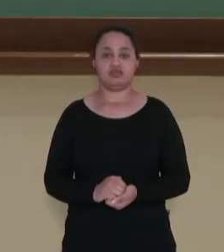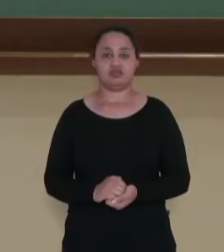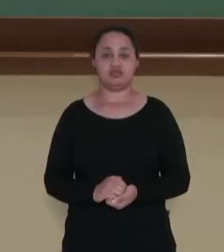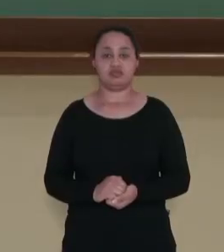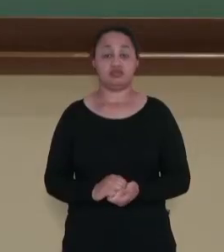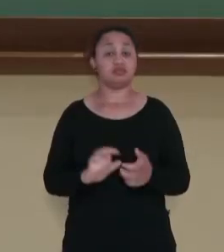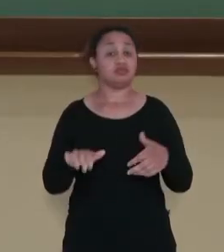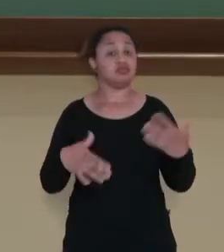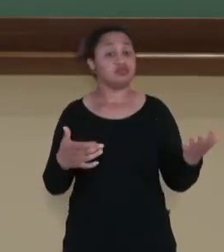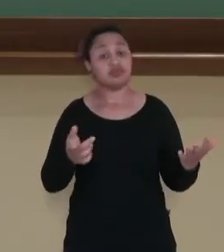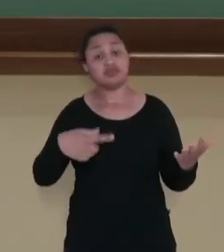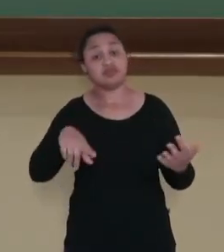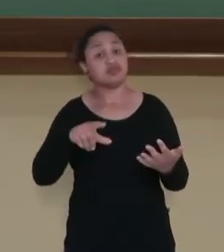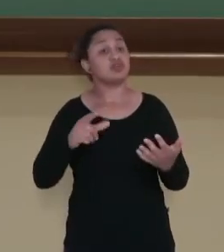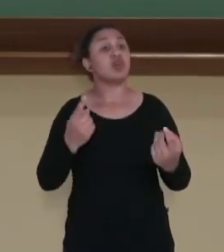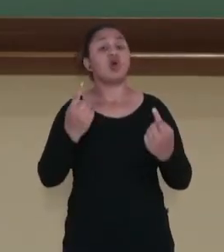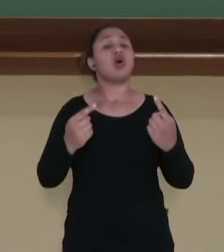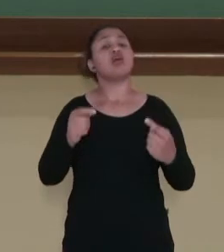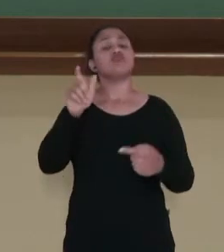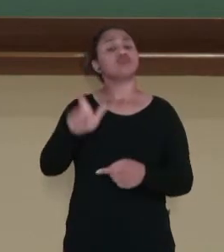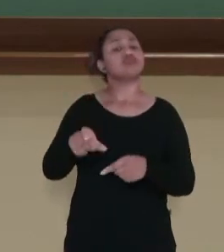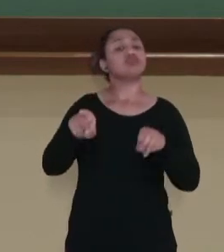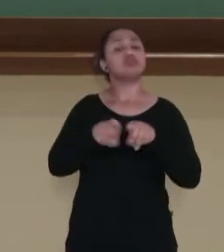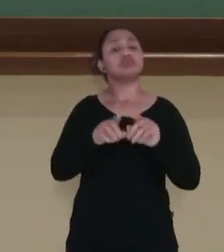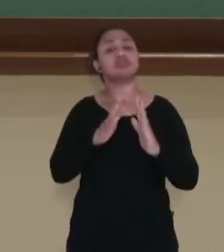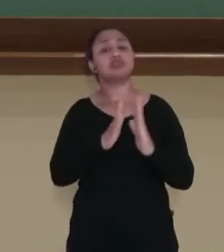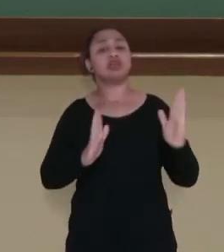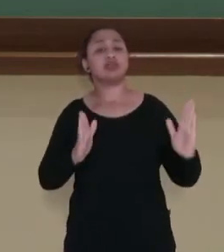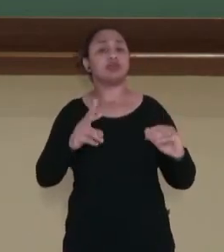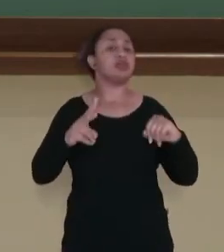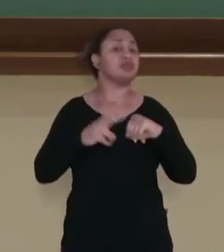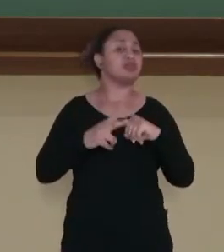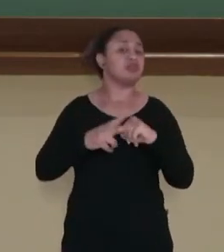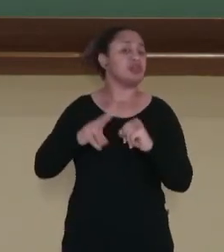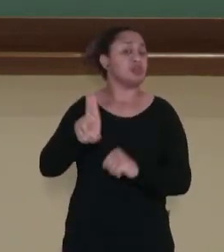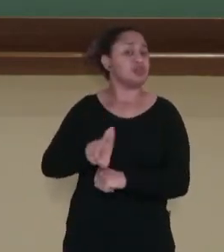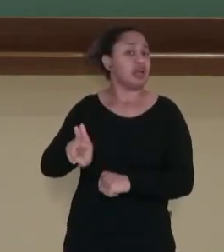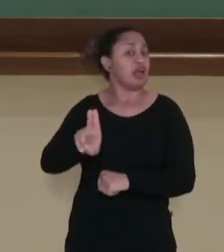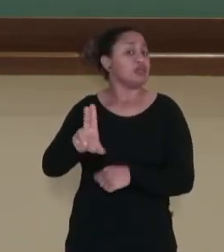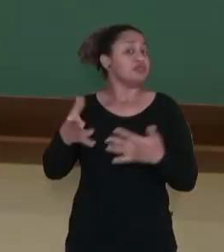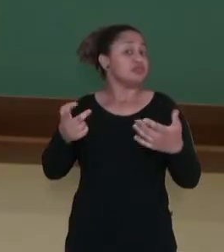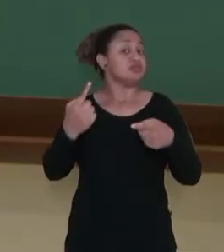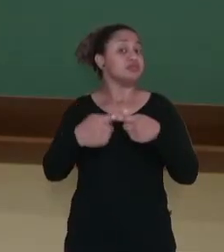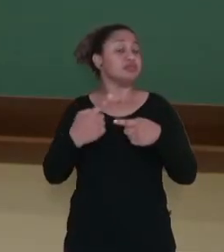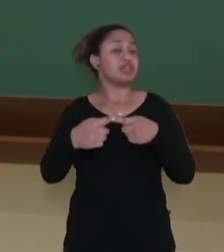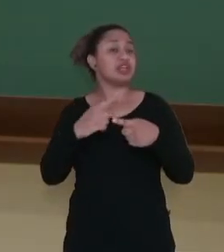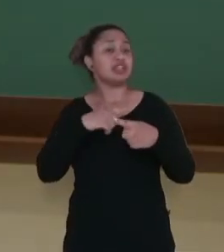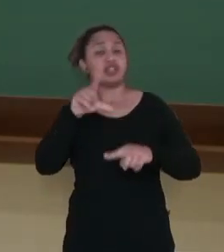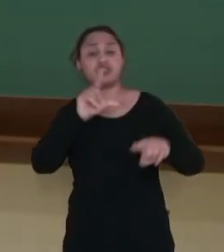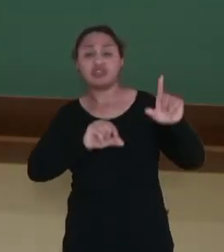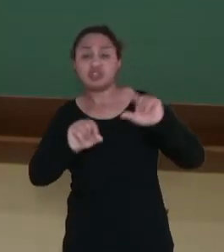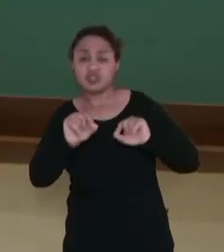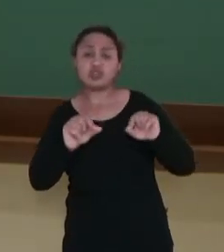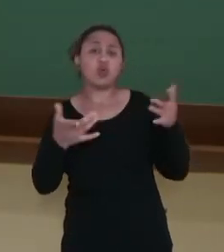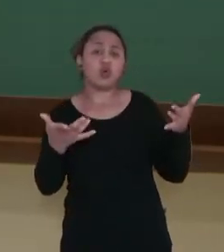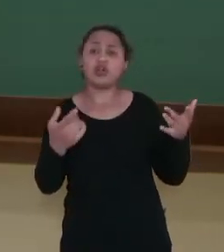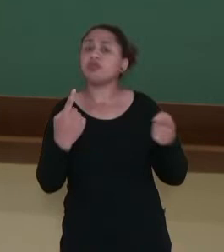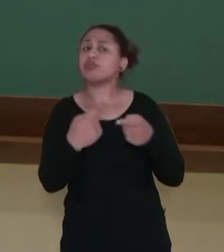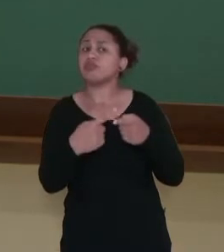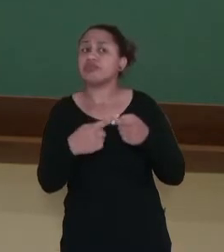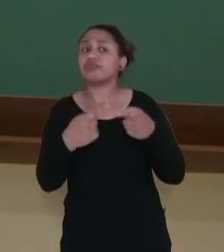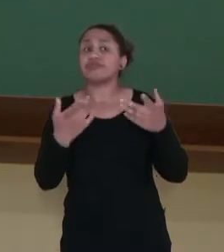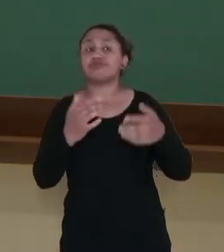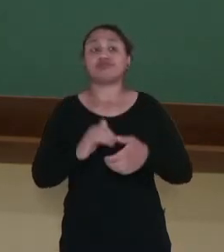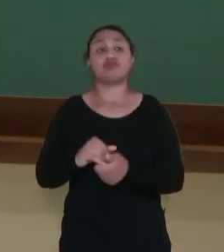Então, estudantes, qual é a pessoa e o tempo utilizado e por que houve a escolha dessa pessoa e desse tempo utilizado?